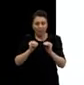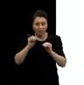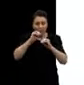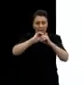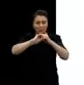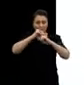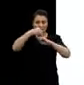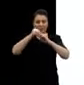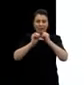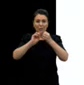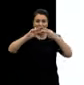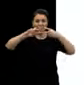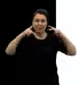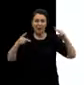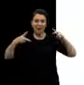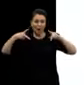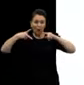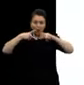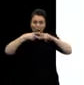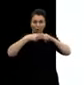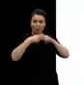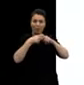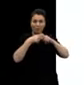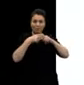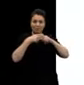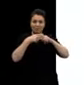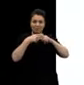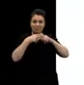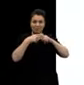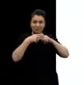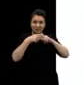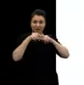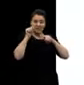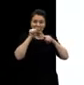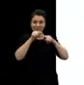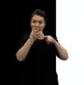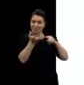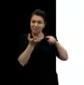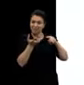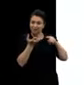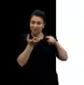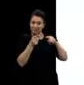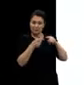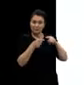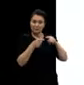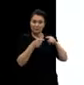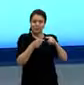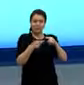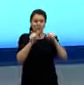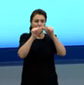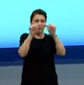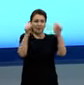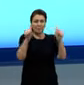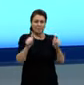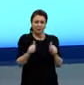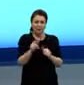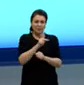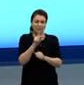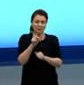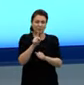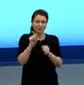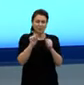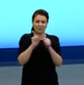as cortam nesses pontos de interesse. Então, nessa figura aqui, nós podemos ver